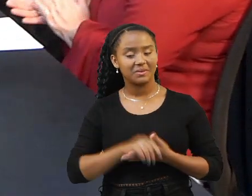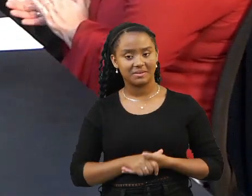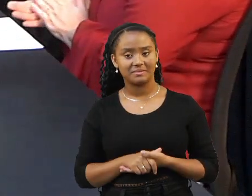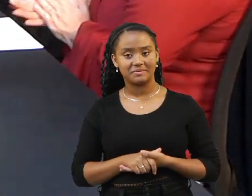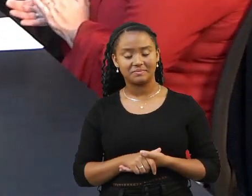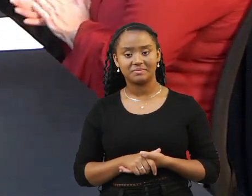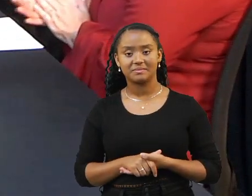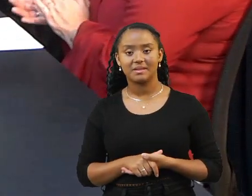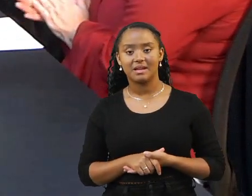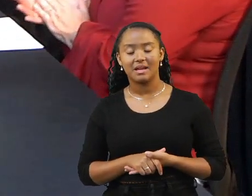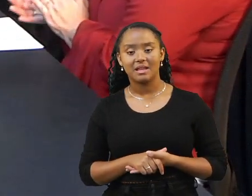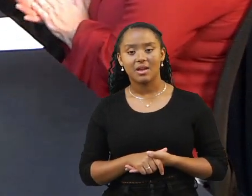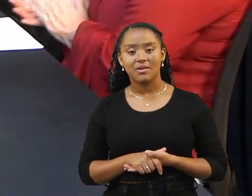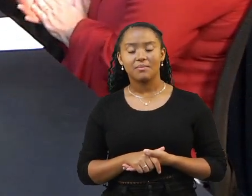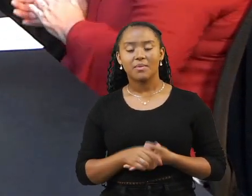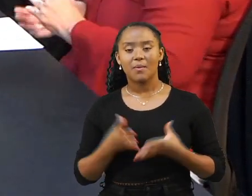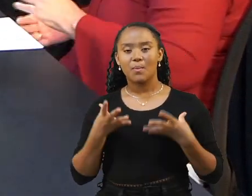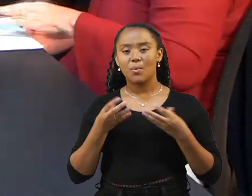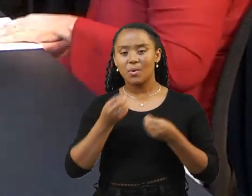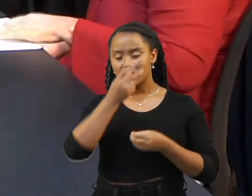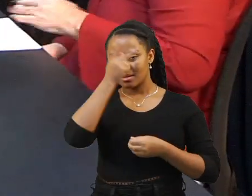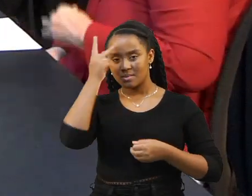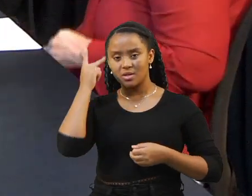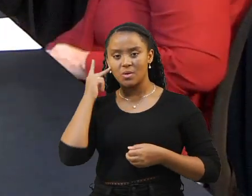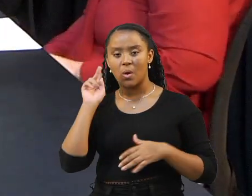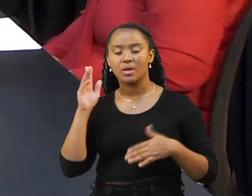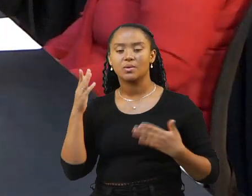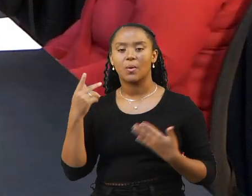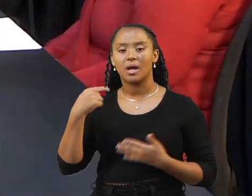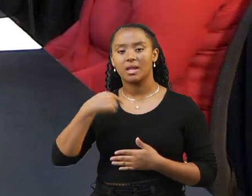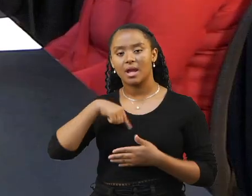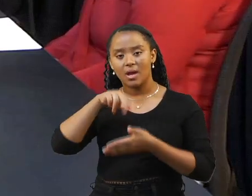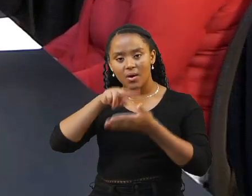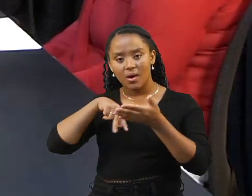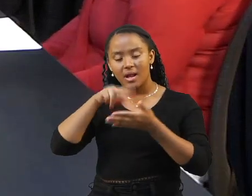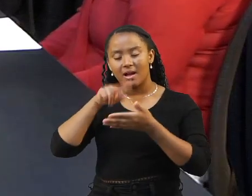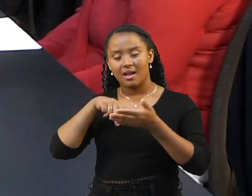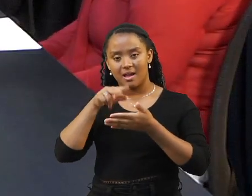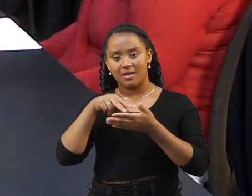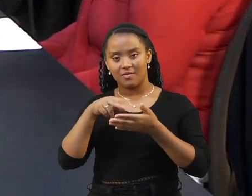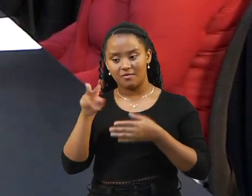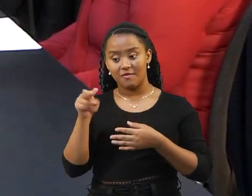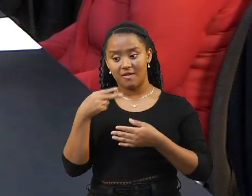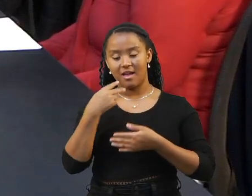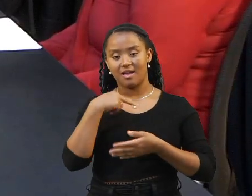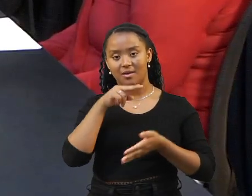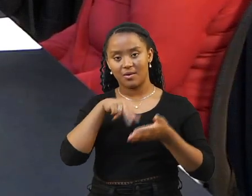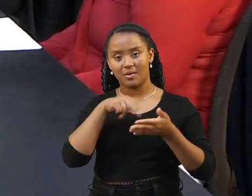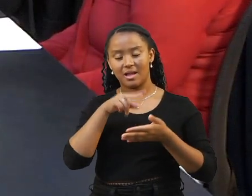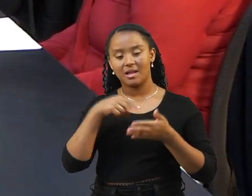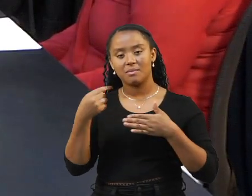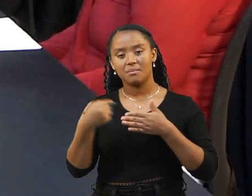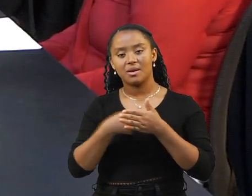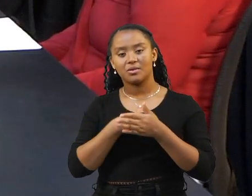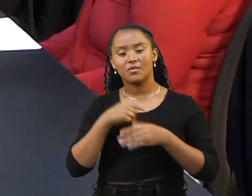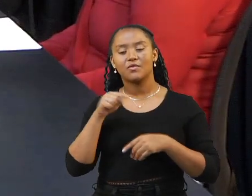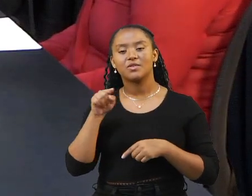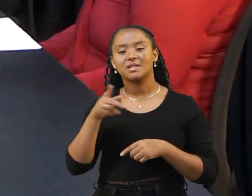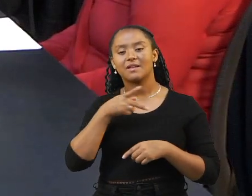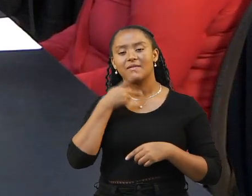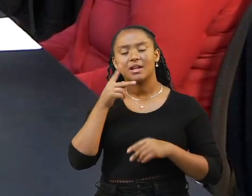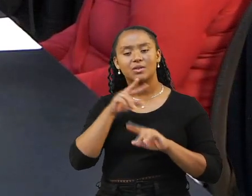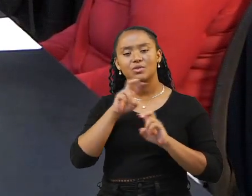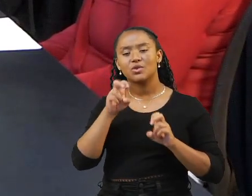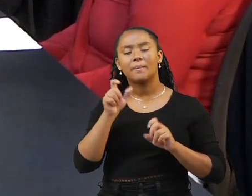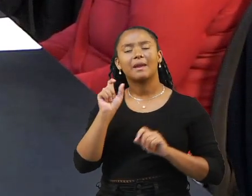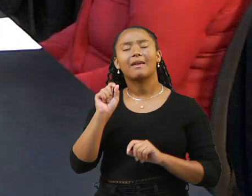Olha, professora. Essa aqui, aí, muita gente, quando eu leio, ou lendo, me comenta, mas de quem você